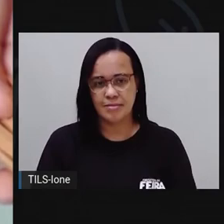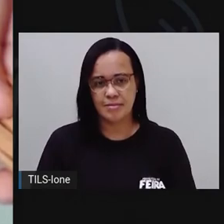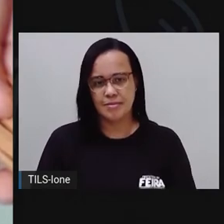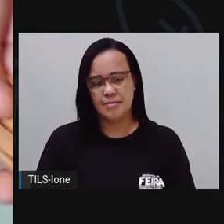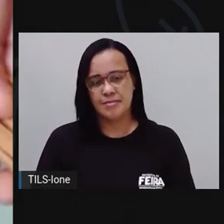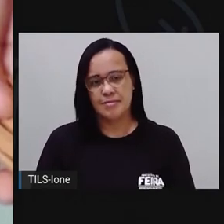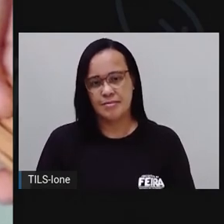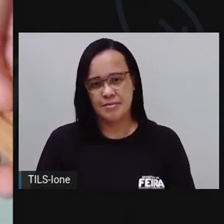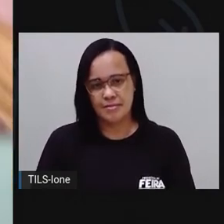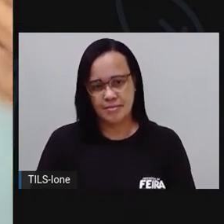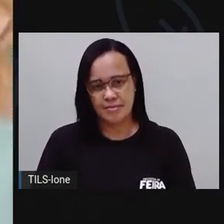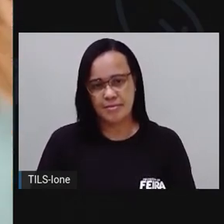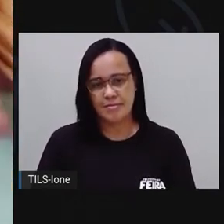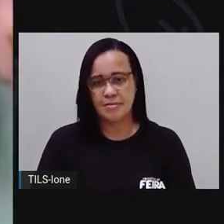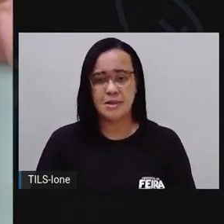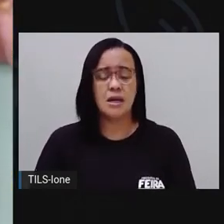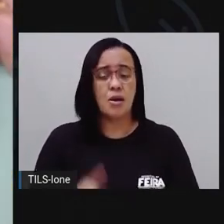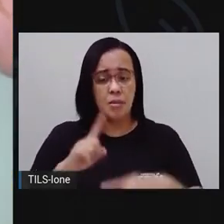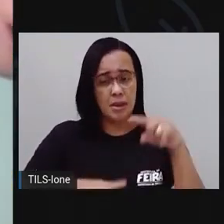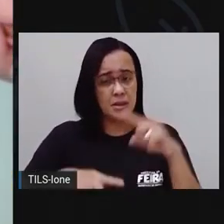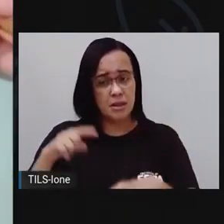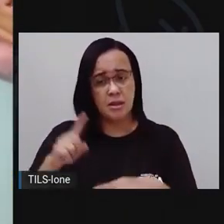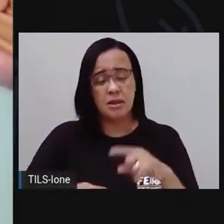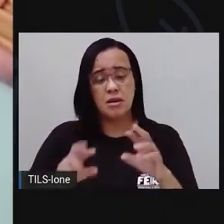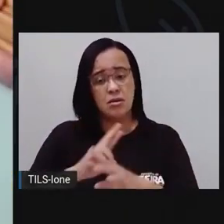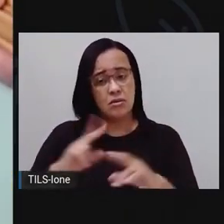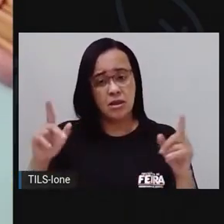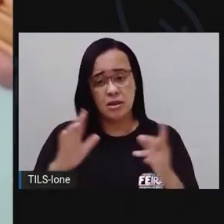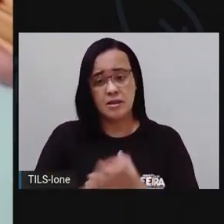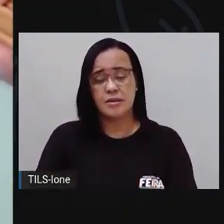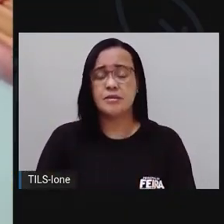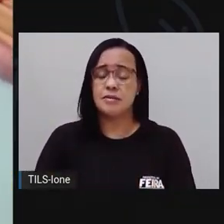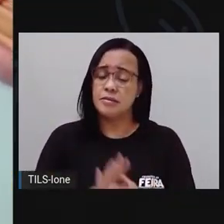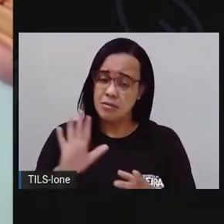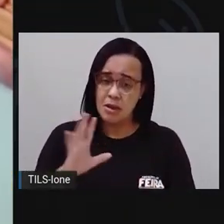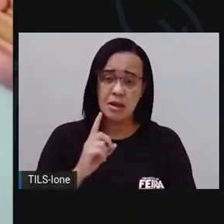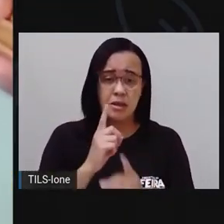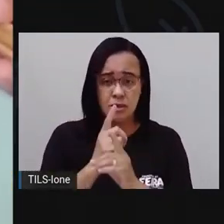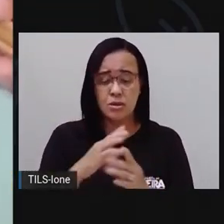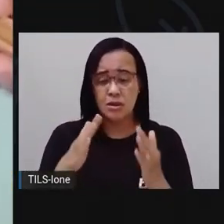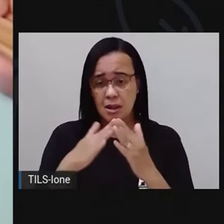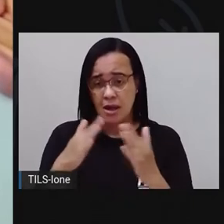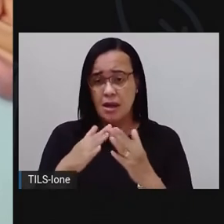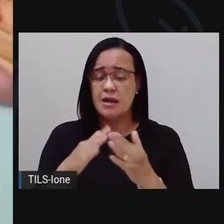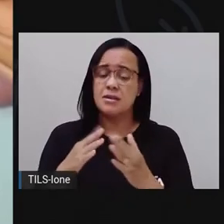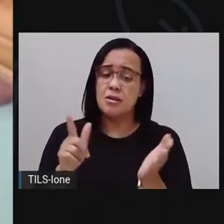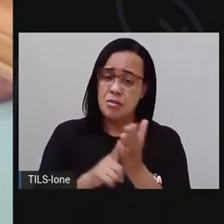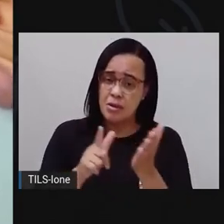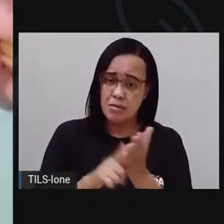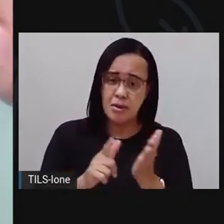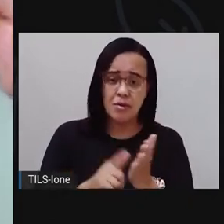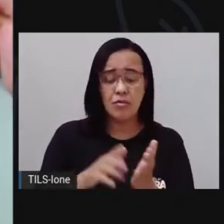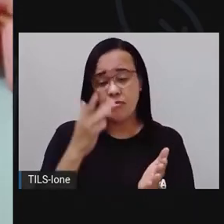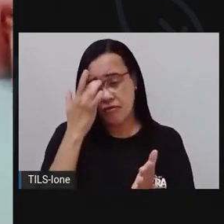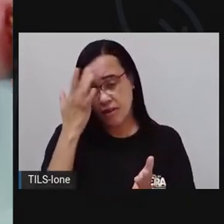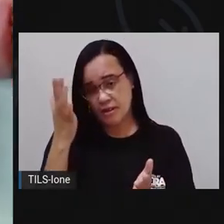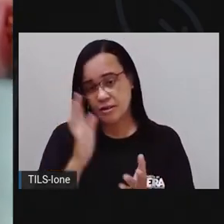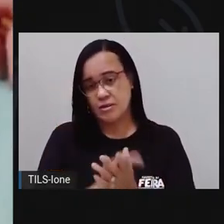A diferença é só o material que é feito, né? E aí você encontra mais facilmente na sua casa, caso você não tenha o palito de